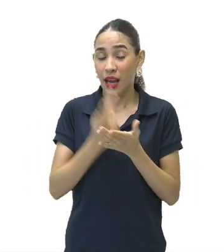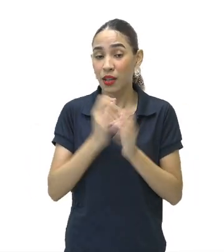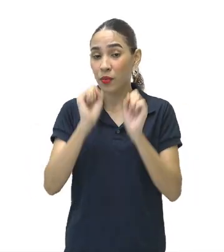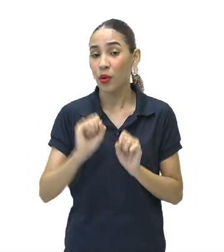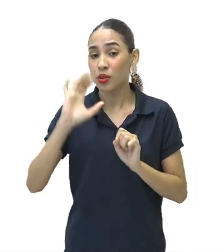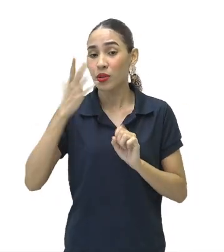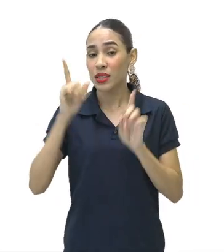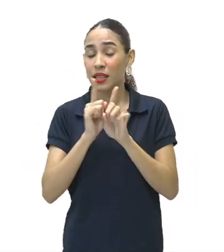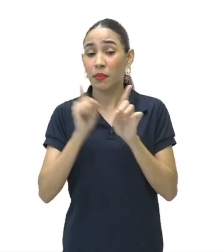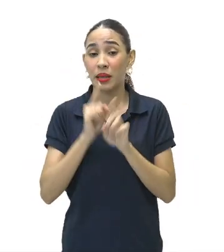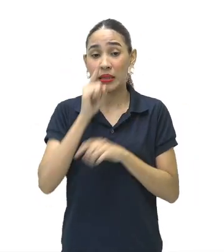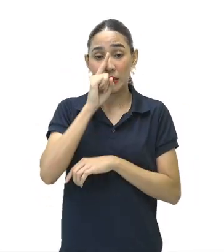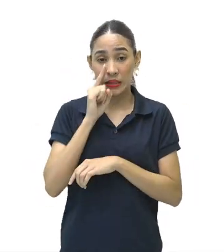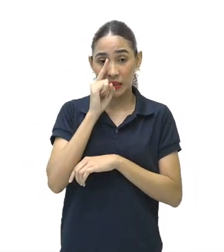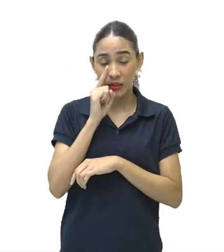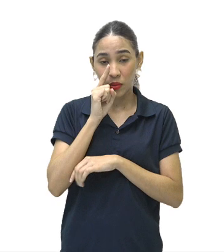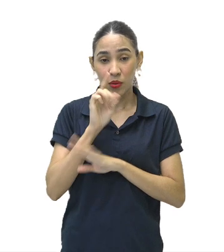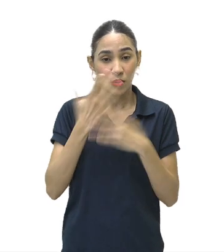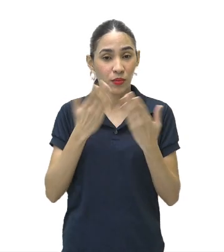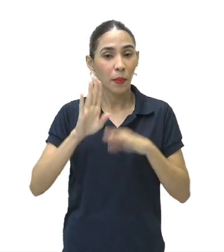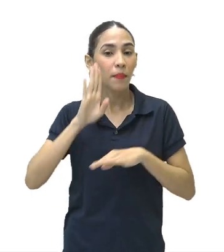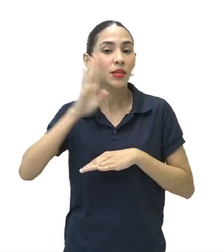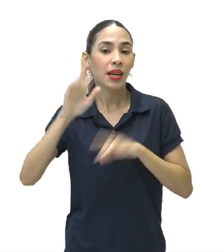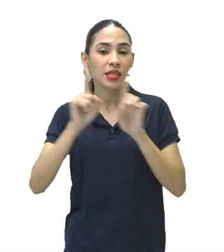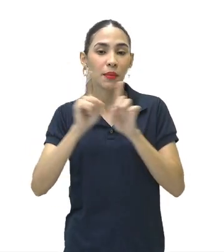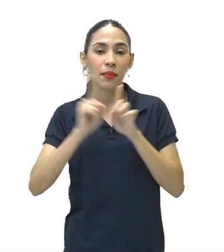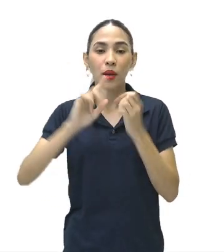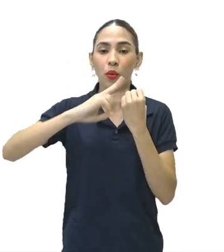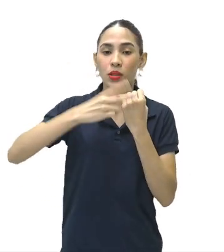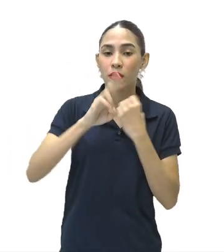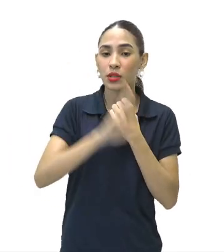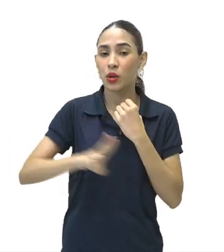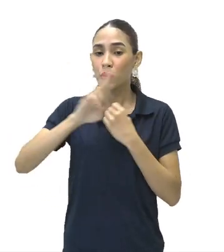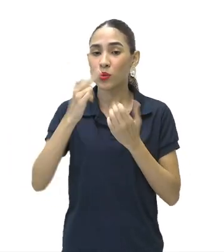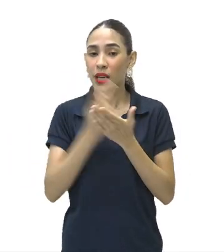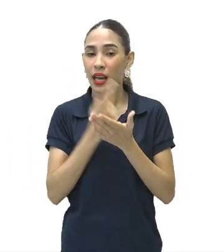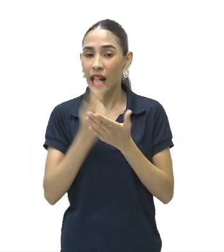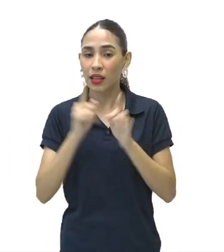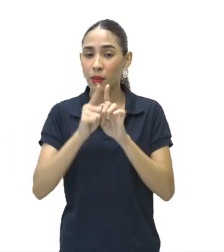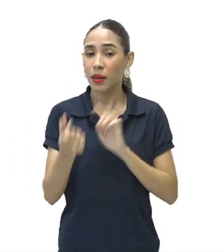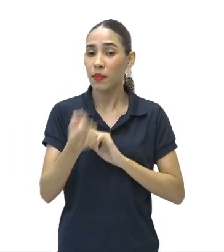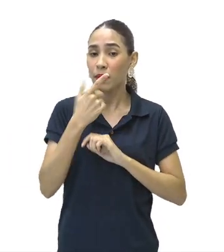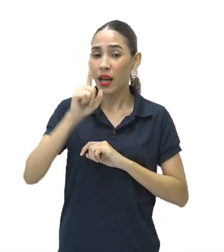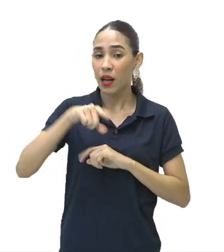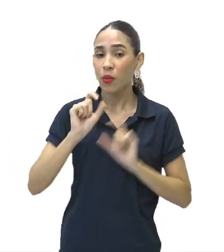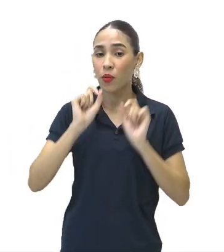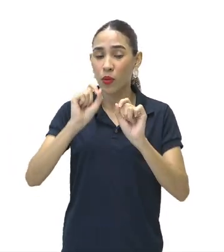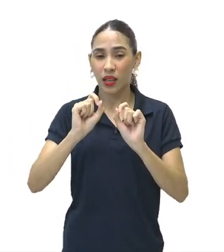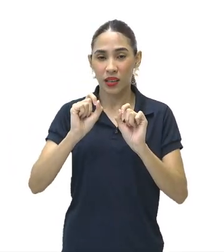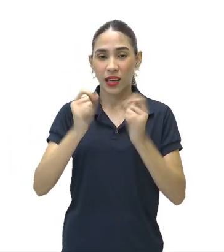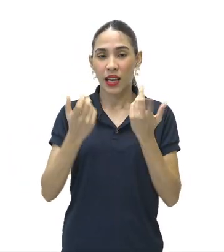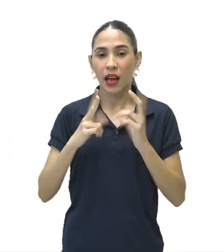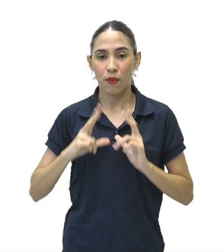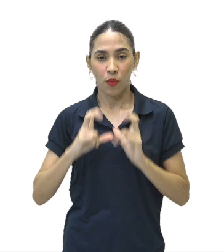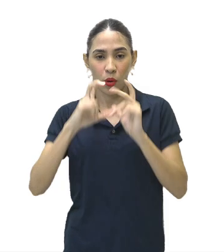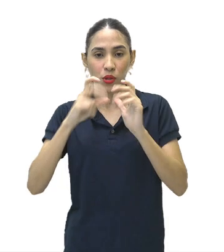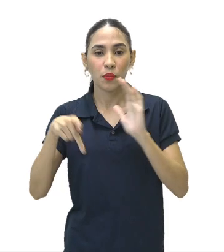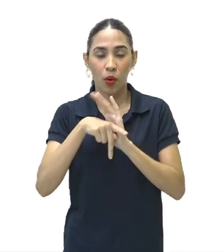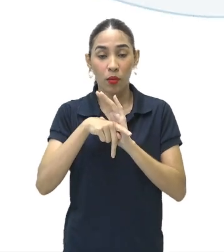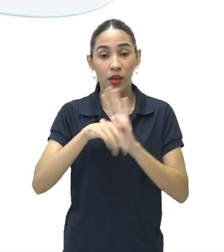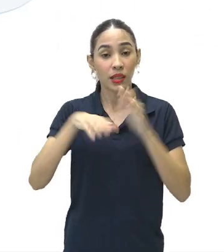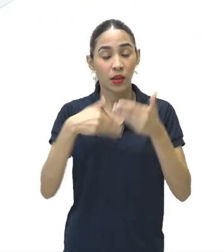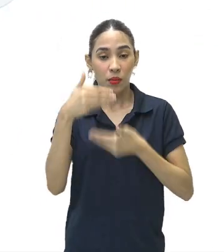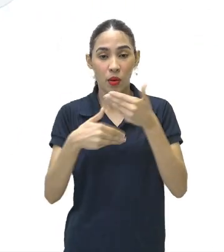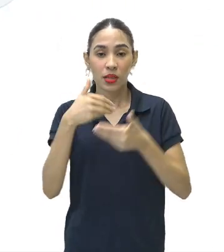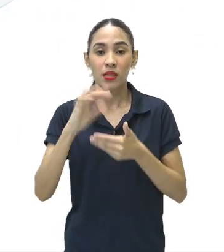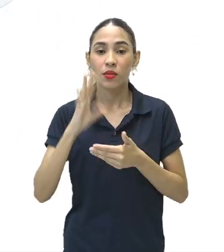pode ser muito ruim. Uma das principais consequências do uso inadequado de antibióticos é a resistência bacteriana. Esse